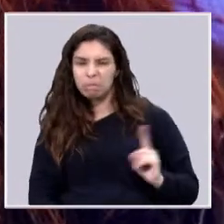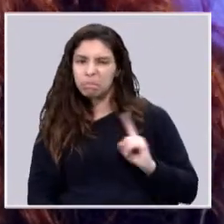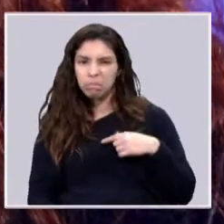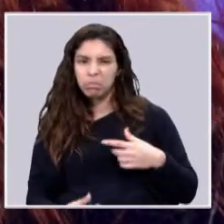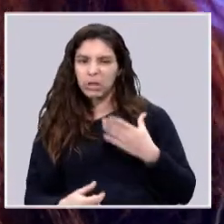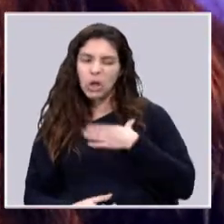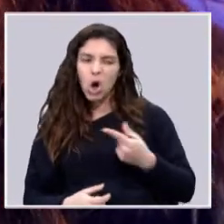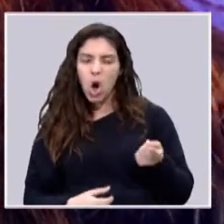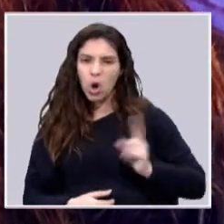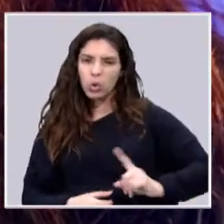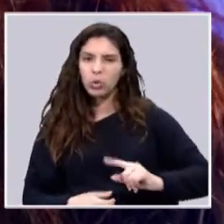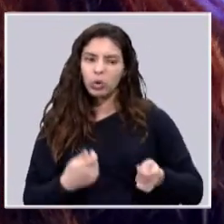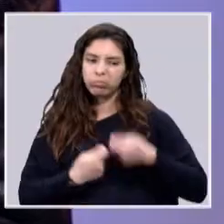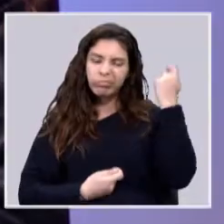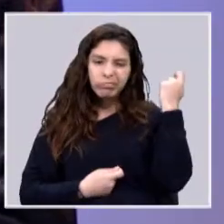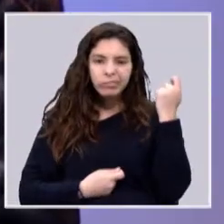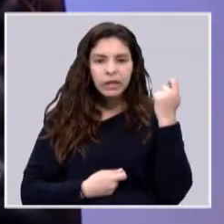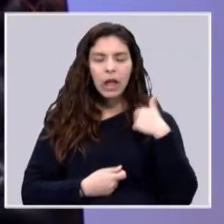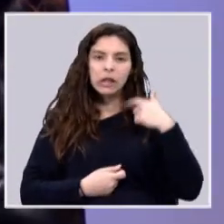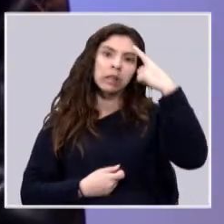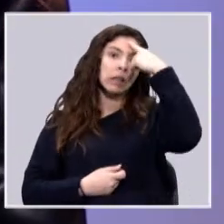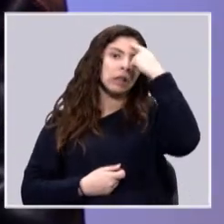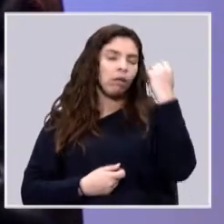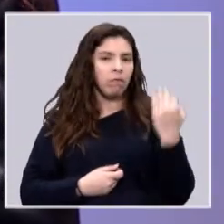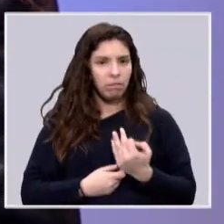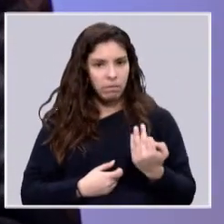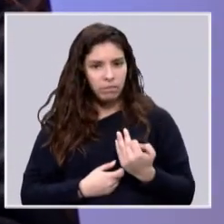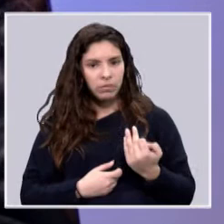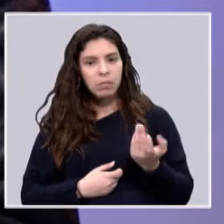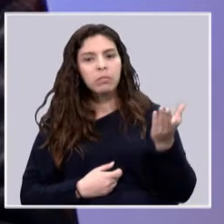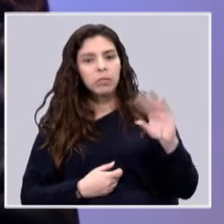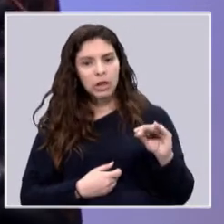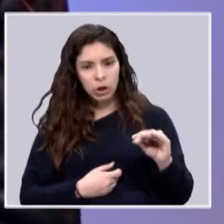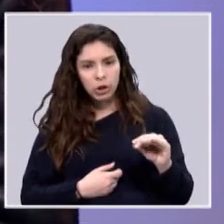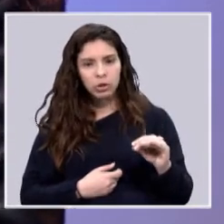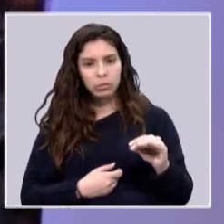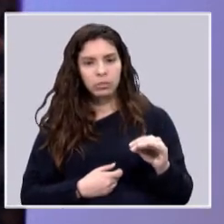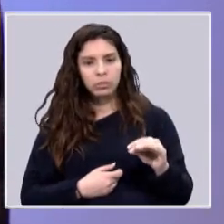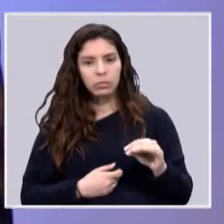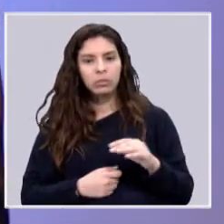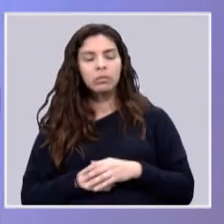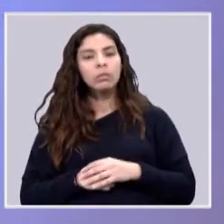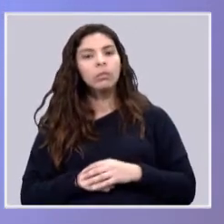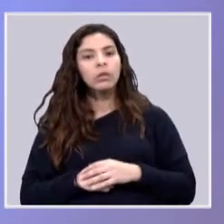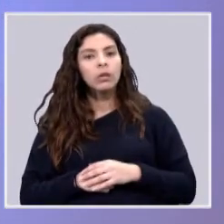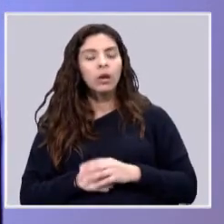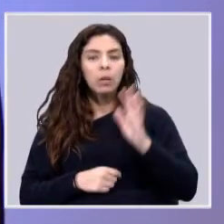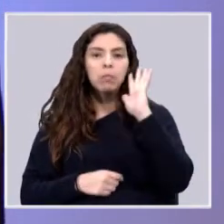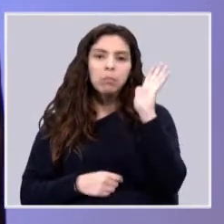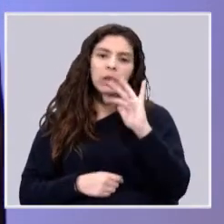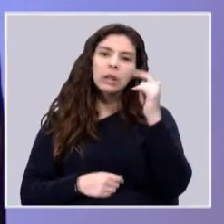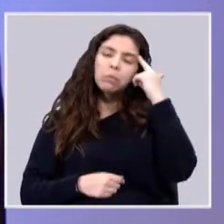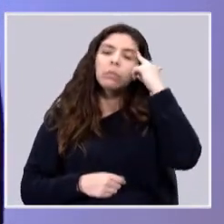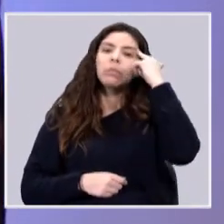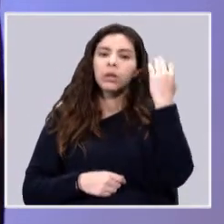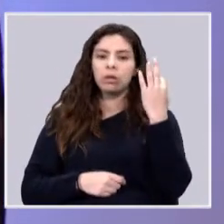quero, vou ter de fazer alguma coisa. Então eu lembrei-me que, pronto, felizmente temos a opção da pós-produção,